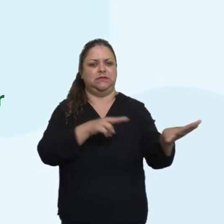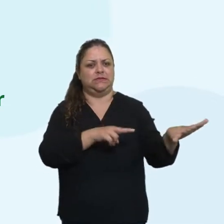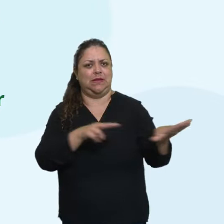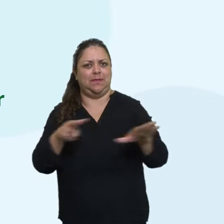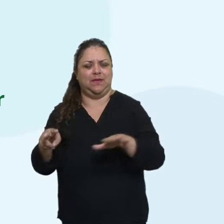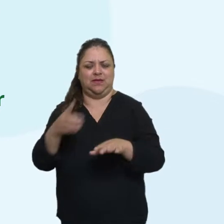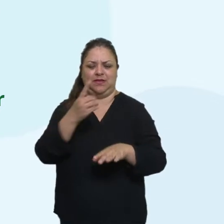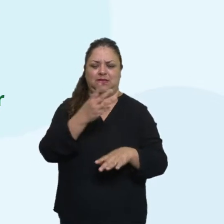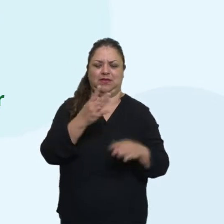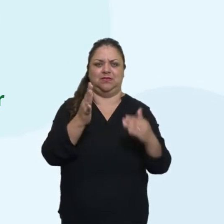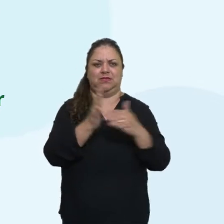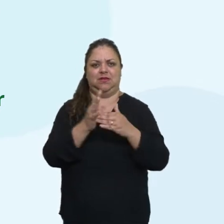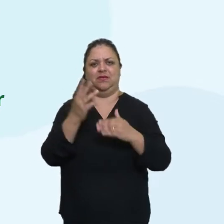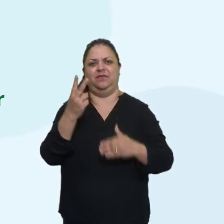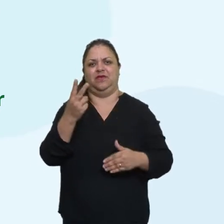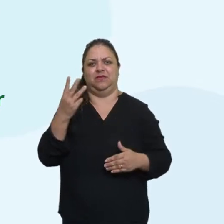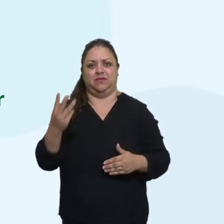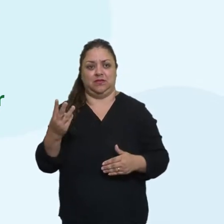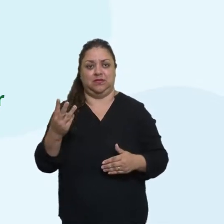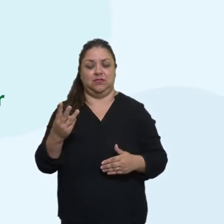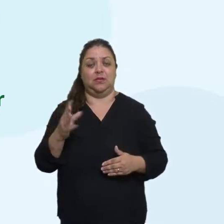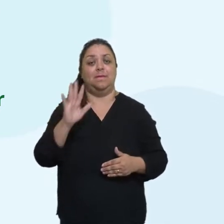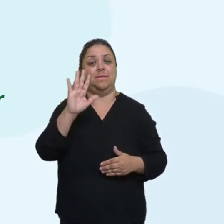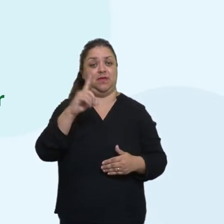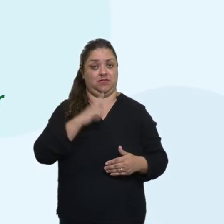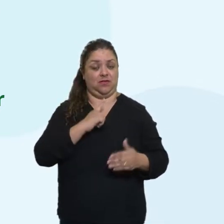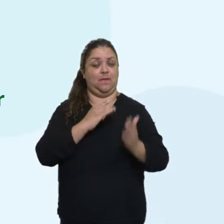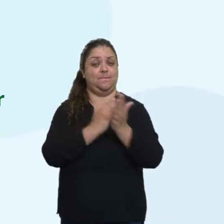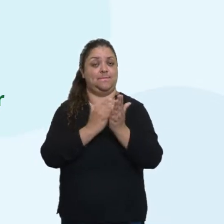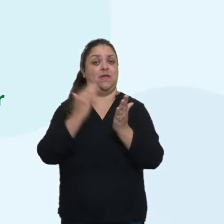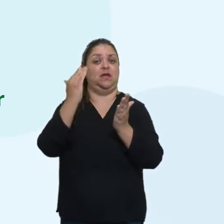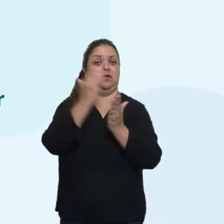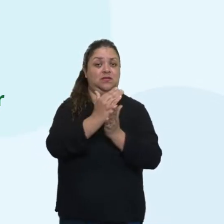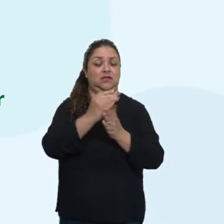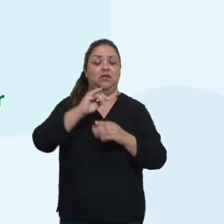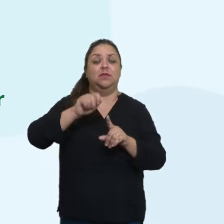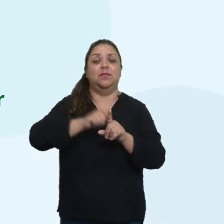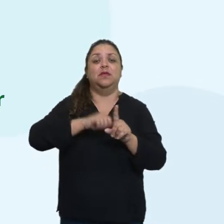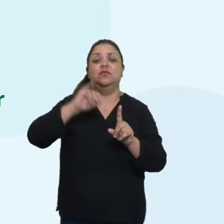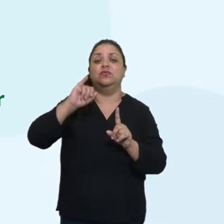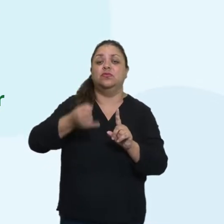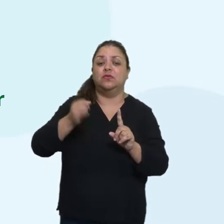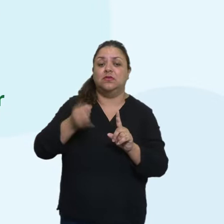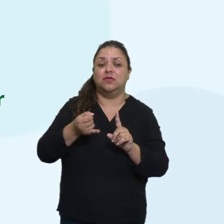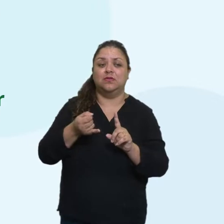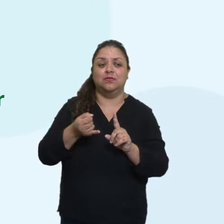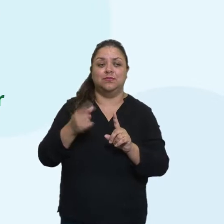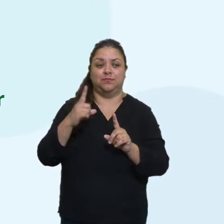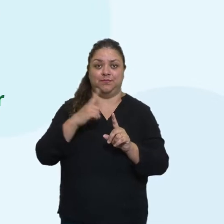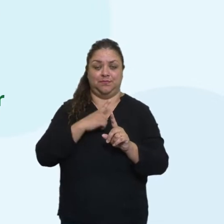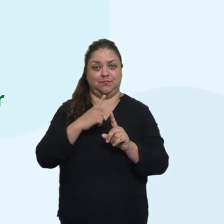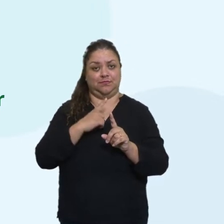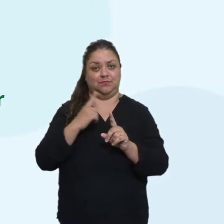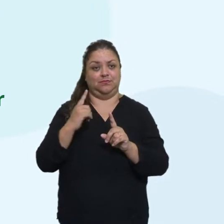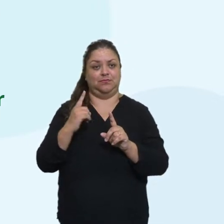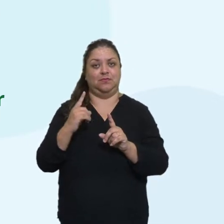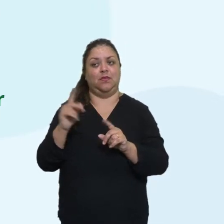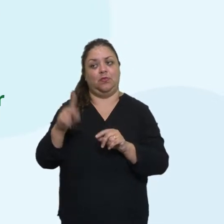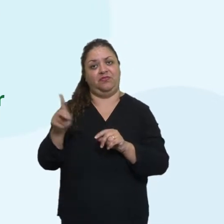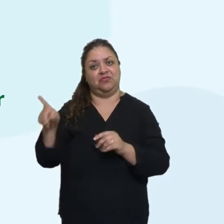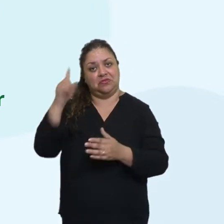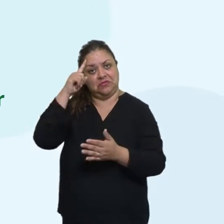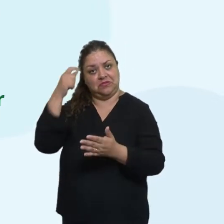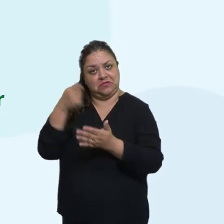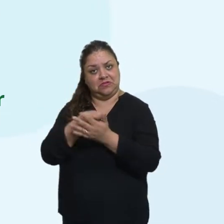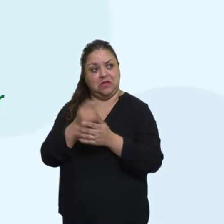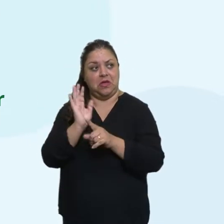do dia 3 até o dia 23 nós temos ainda em janeiro né E aí vai dar decisão dos professores